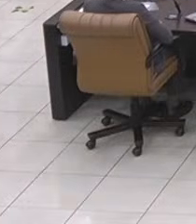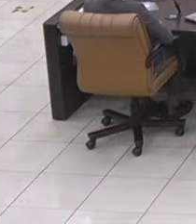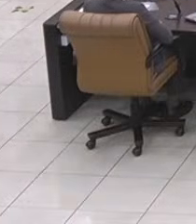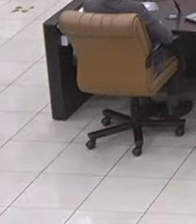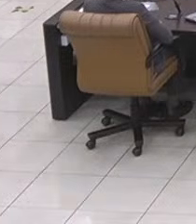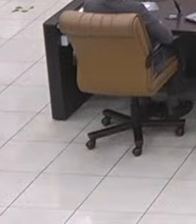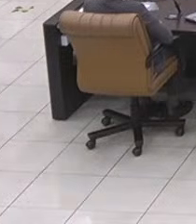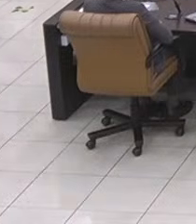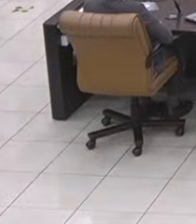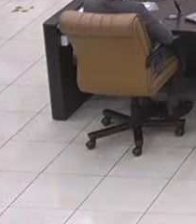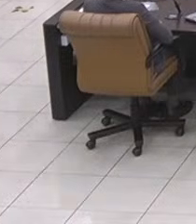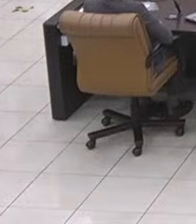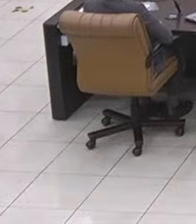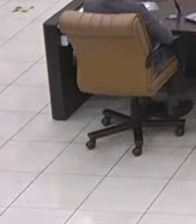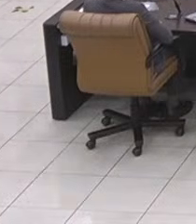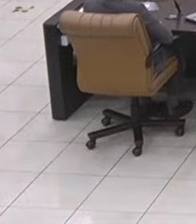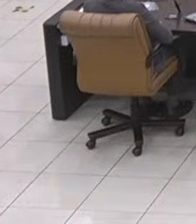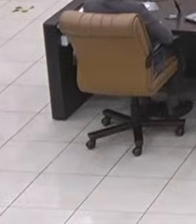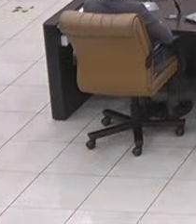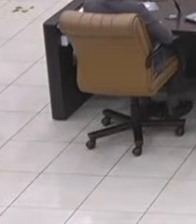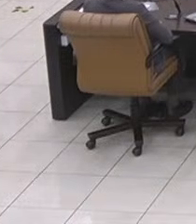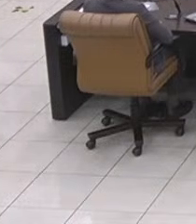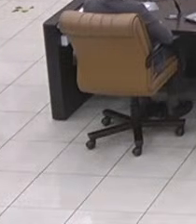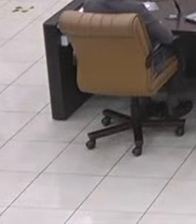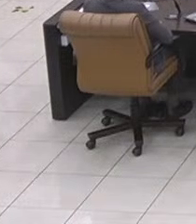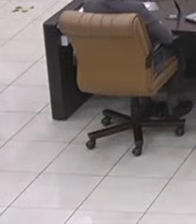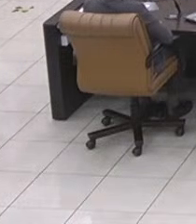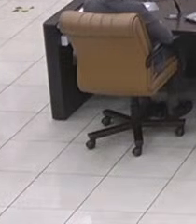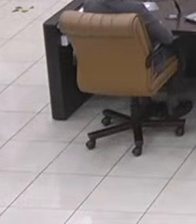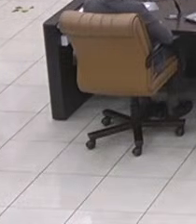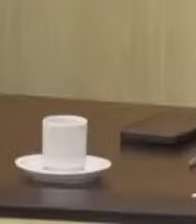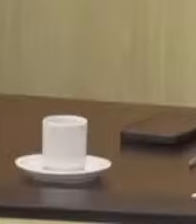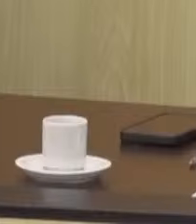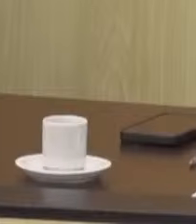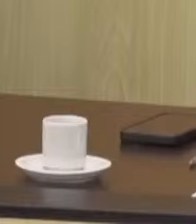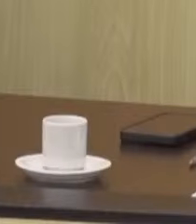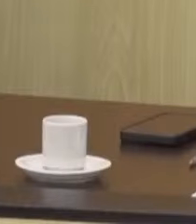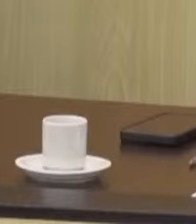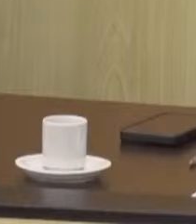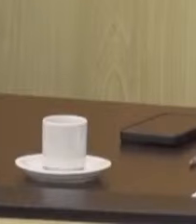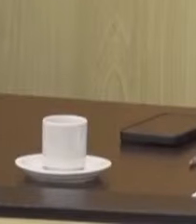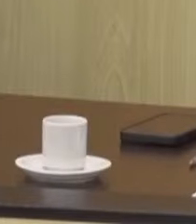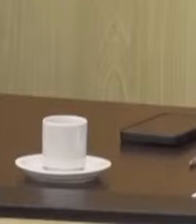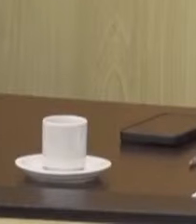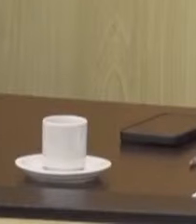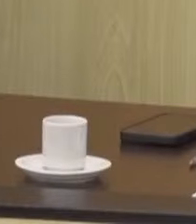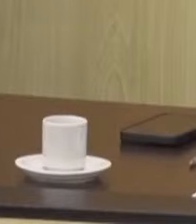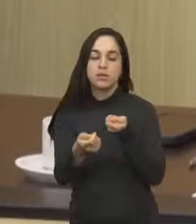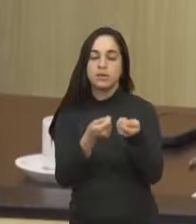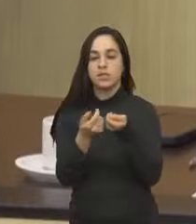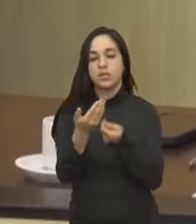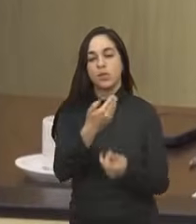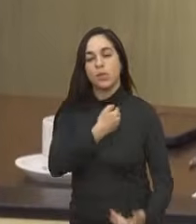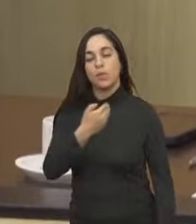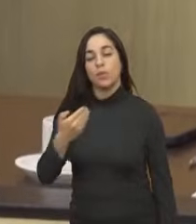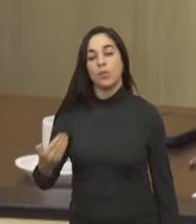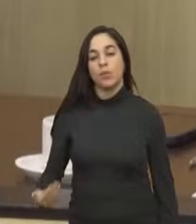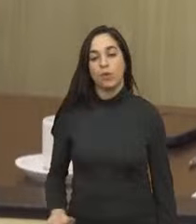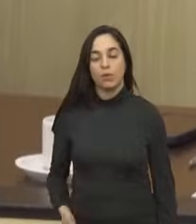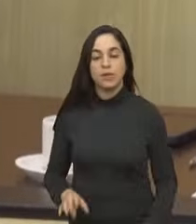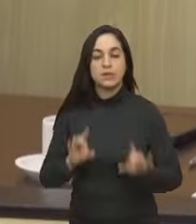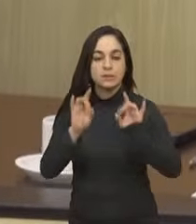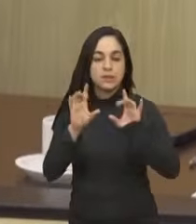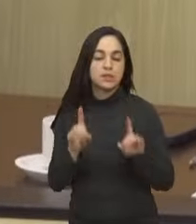76/2025. Considerando que é dever do vereador fiscalizar os atos da administração pública, em especial as